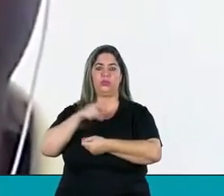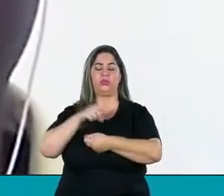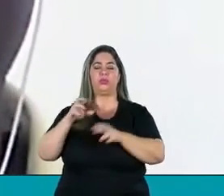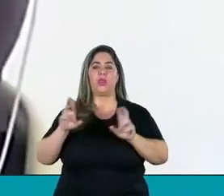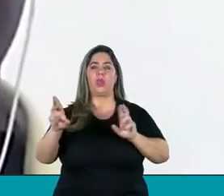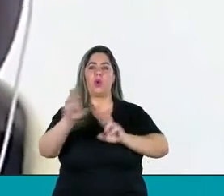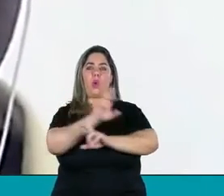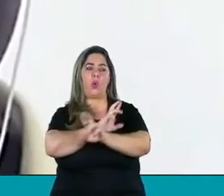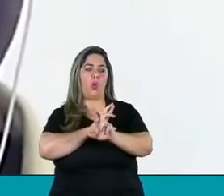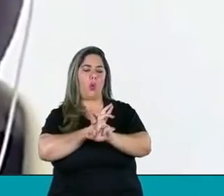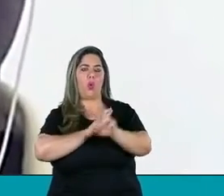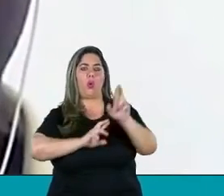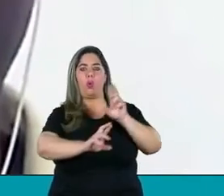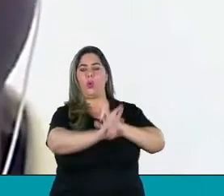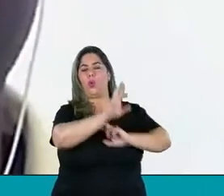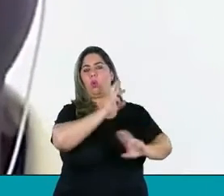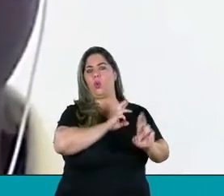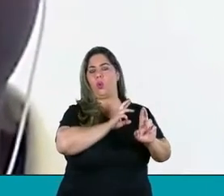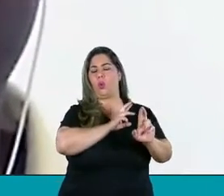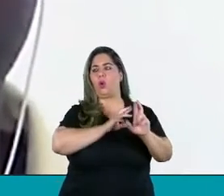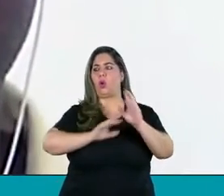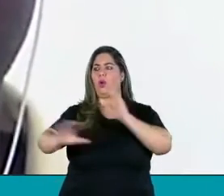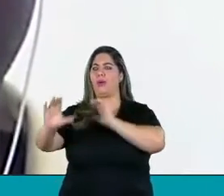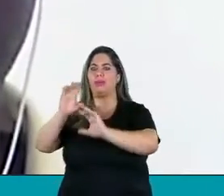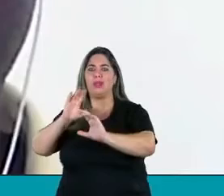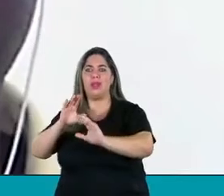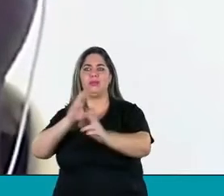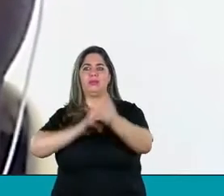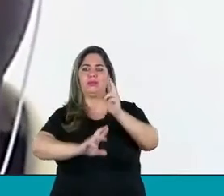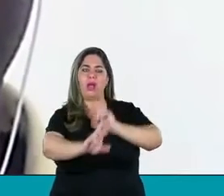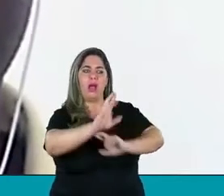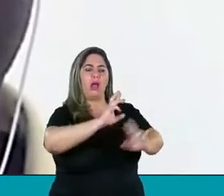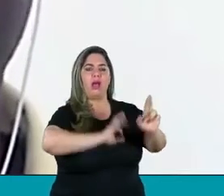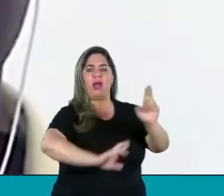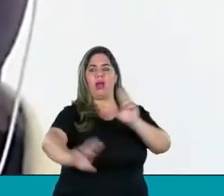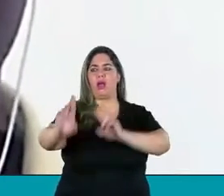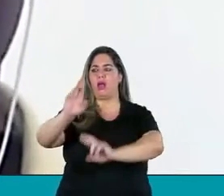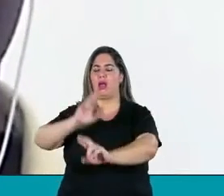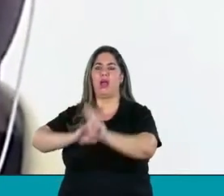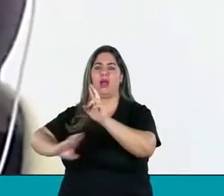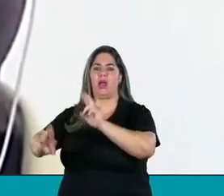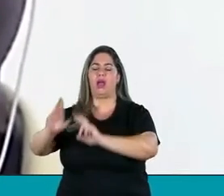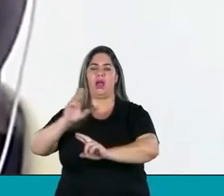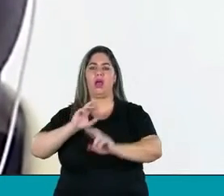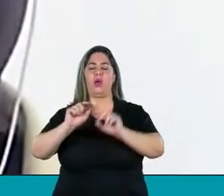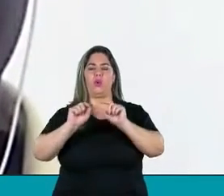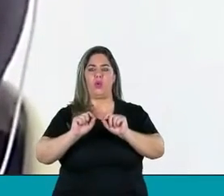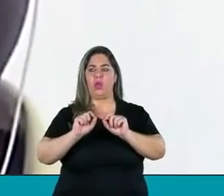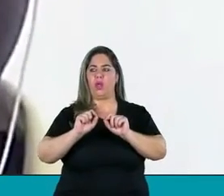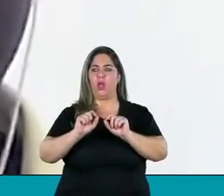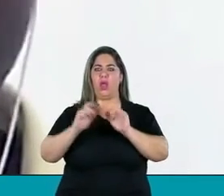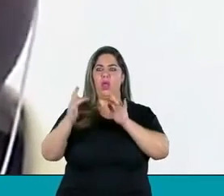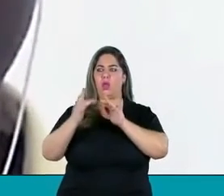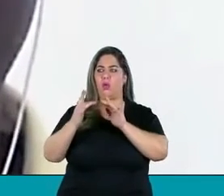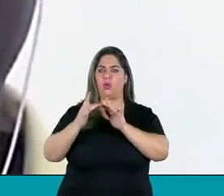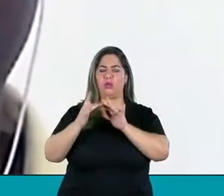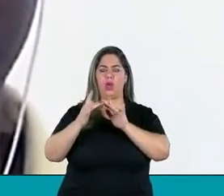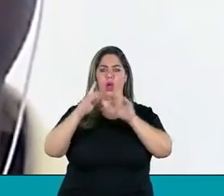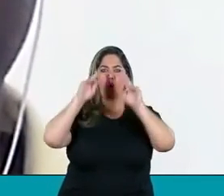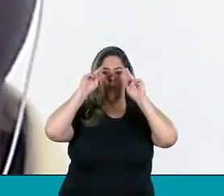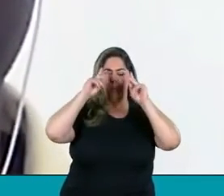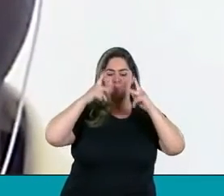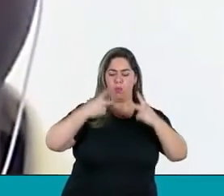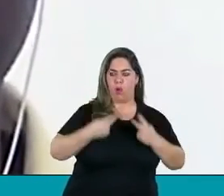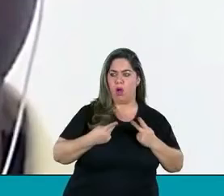relação computação, informação e comunicação, na medida em que mantém a relação entre homem e natureza. Esta relação